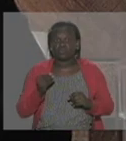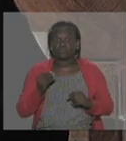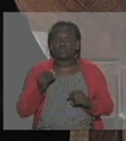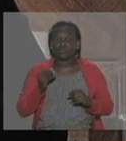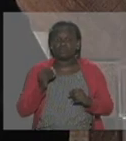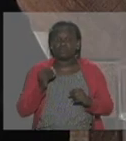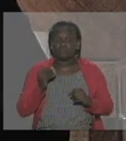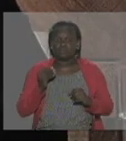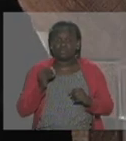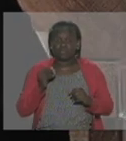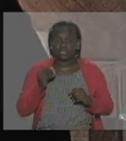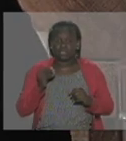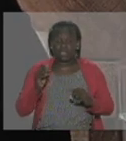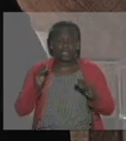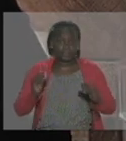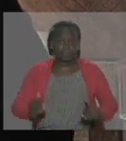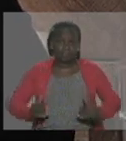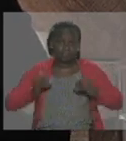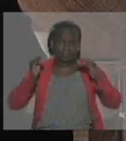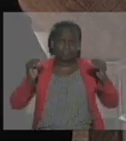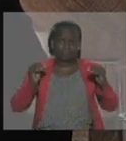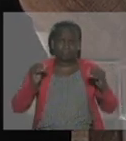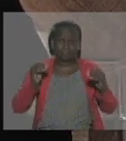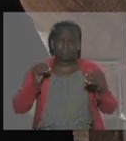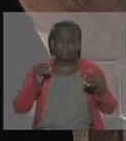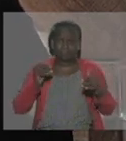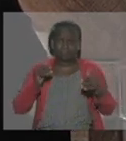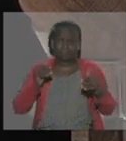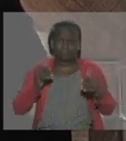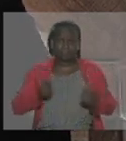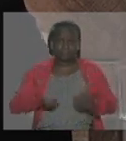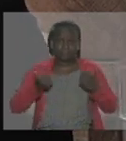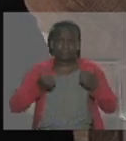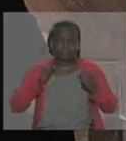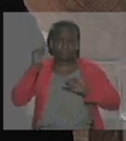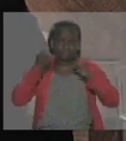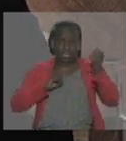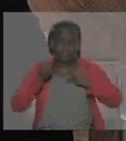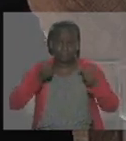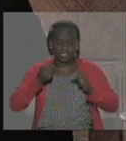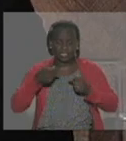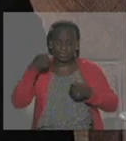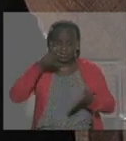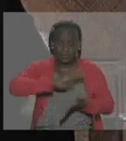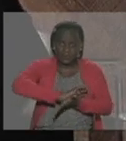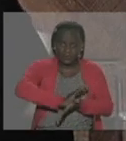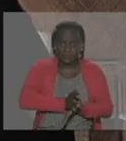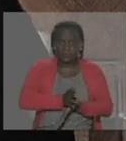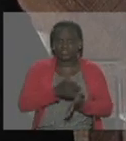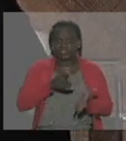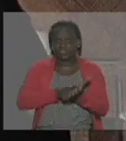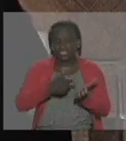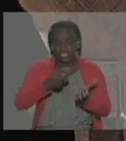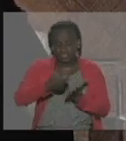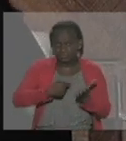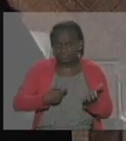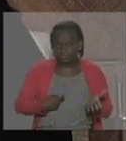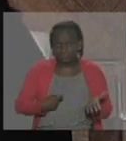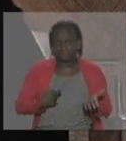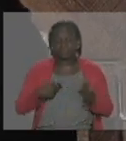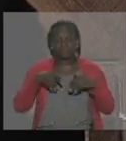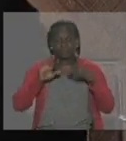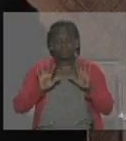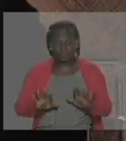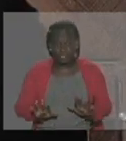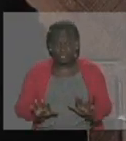né da da da supremacia da preponderância do Industrial sobre a redação agora